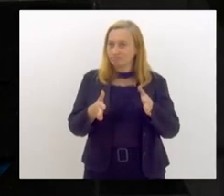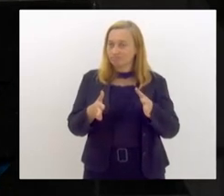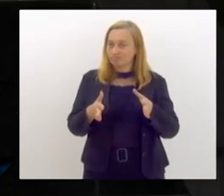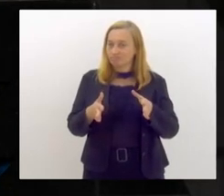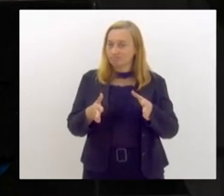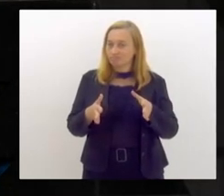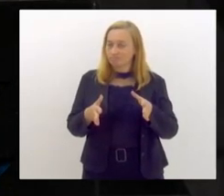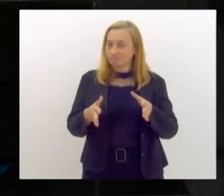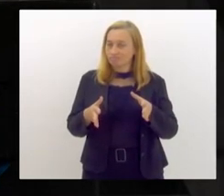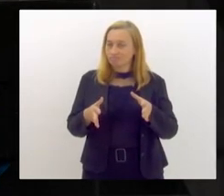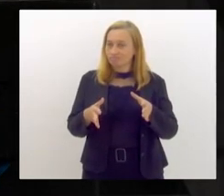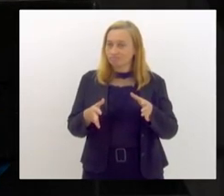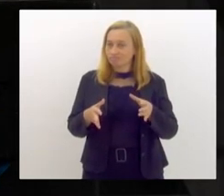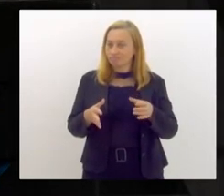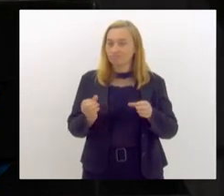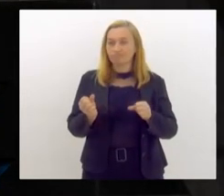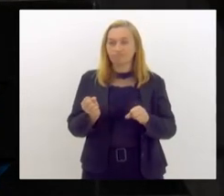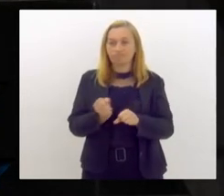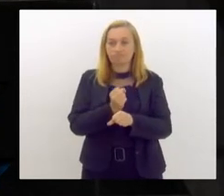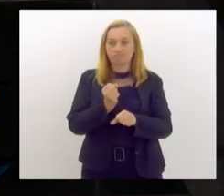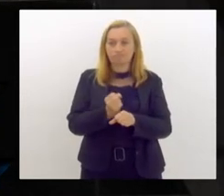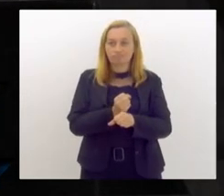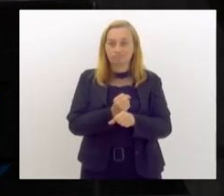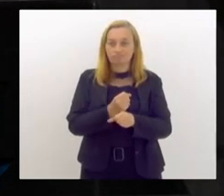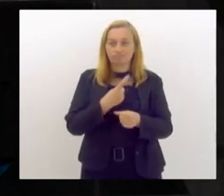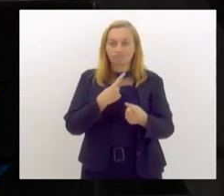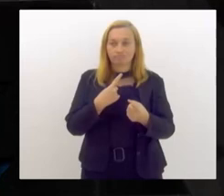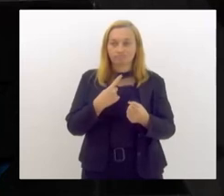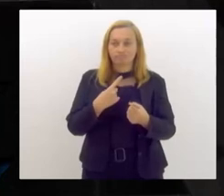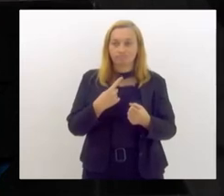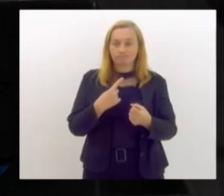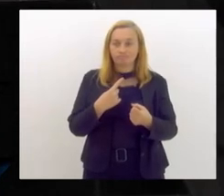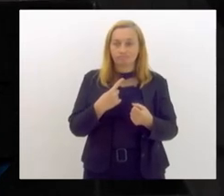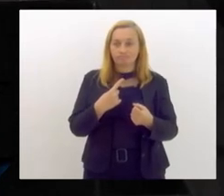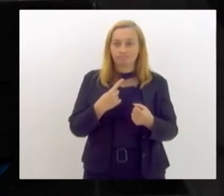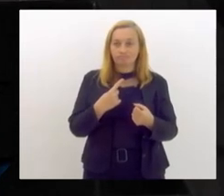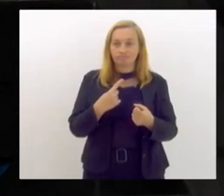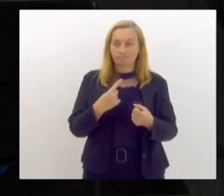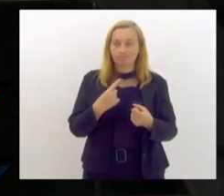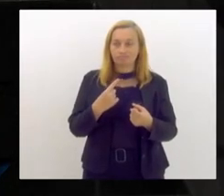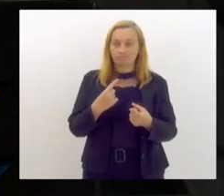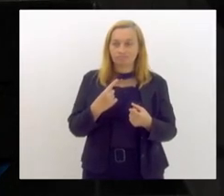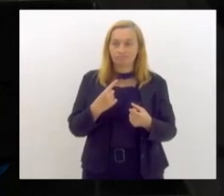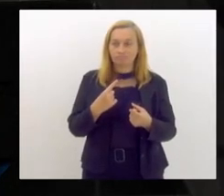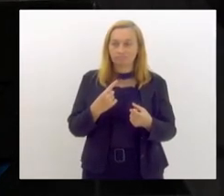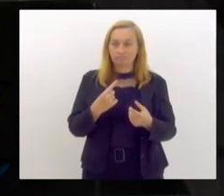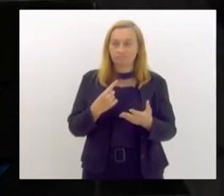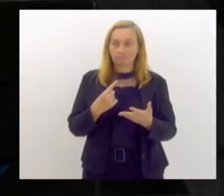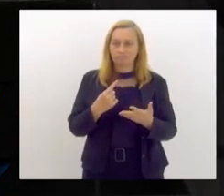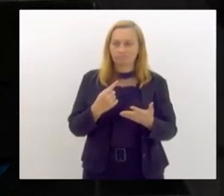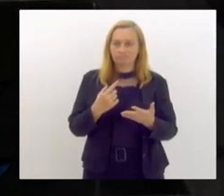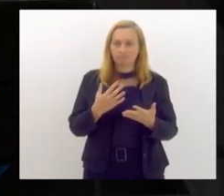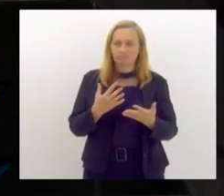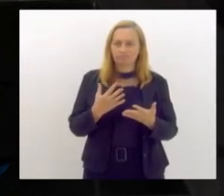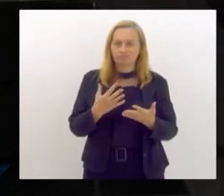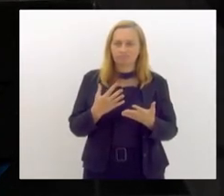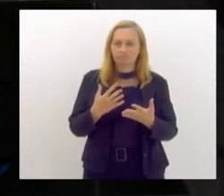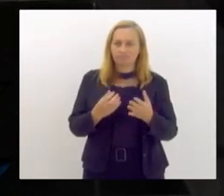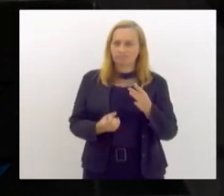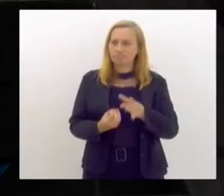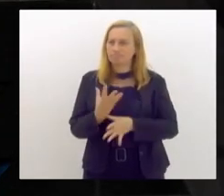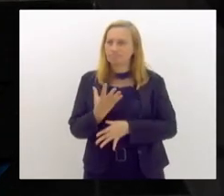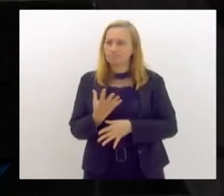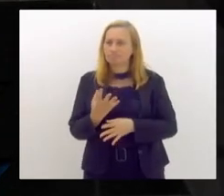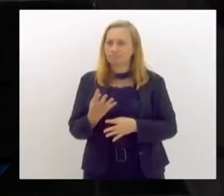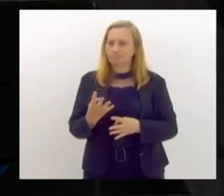da estrada que pavimentou a ocupação da nossa cadeira na legislatura, a atenção a uma